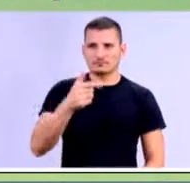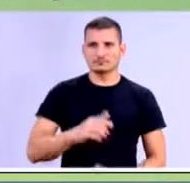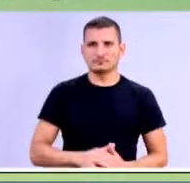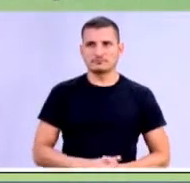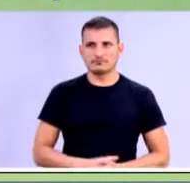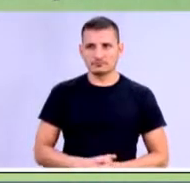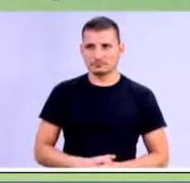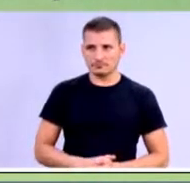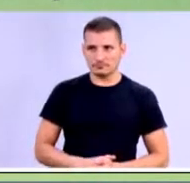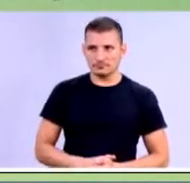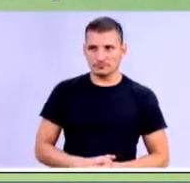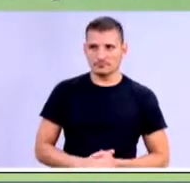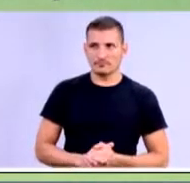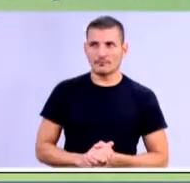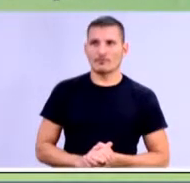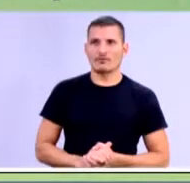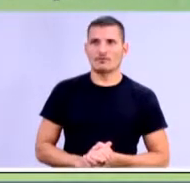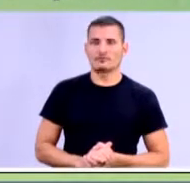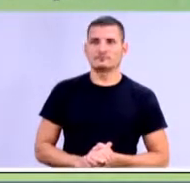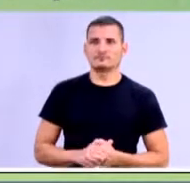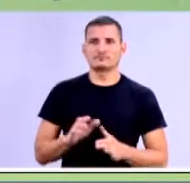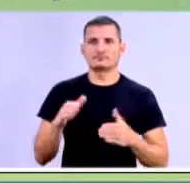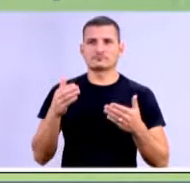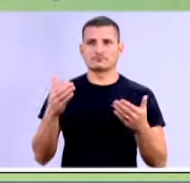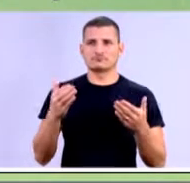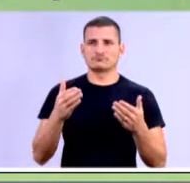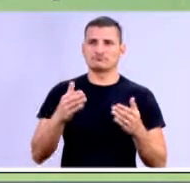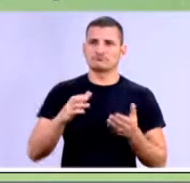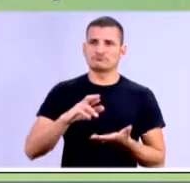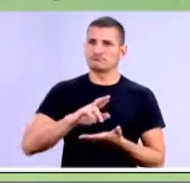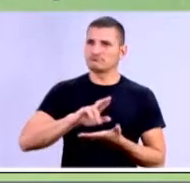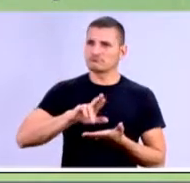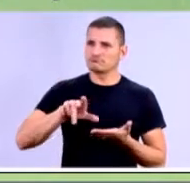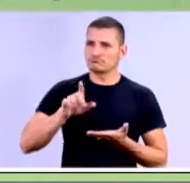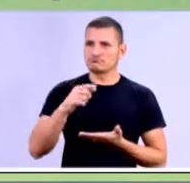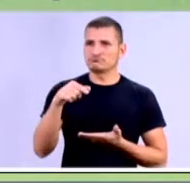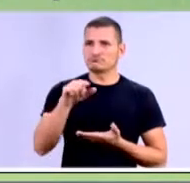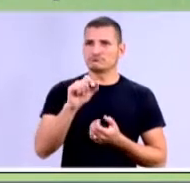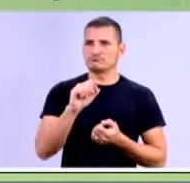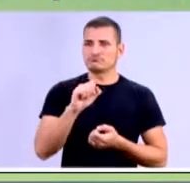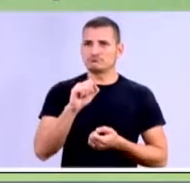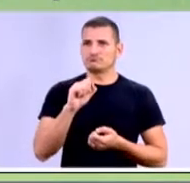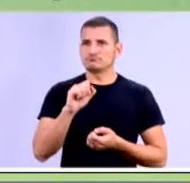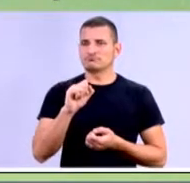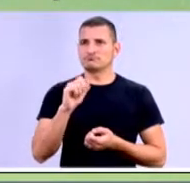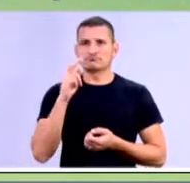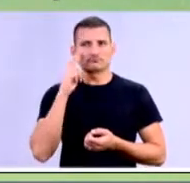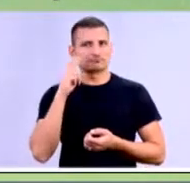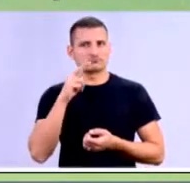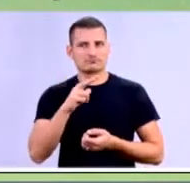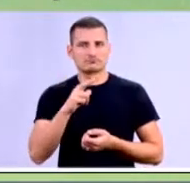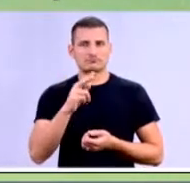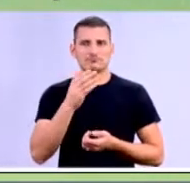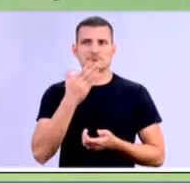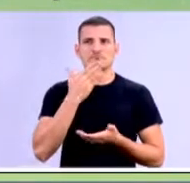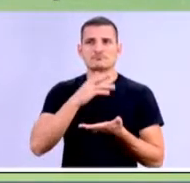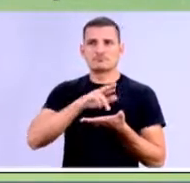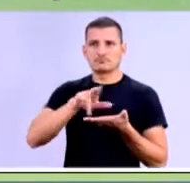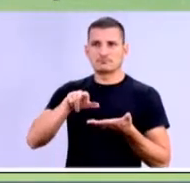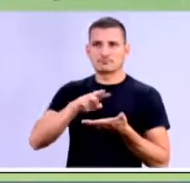quais são as diferenças que você pode observar entre os tipos de metodologia para a EAD?